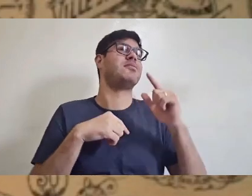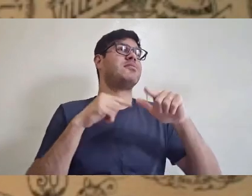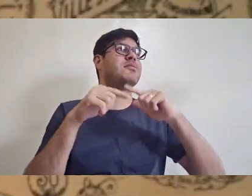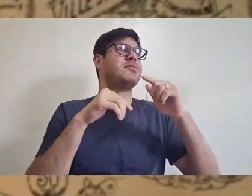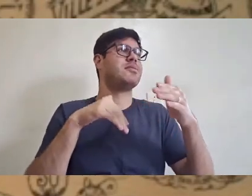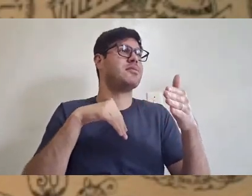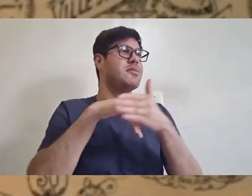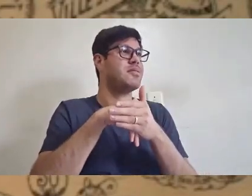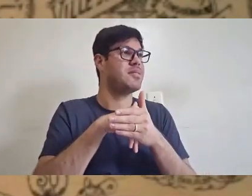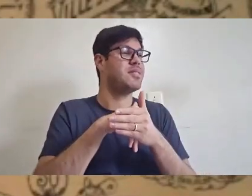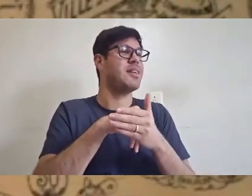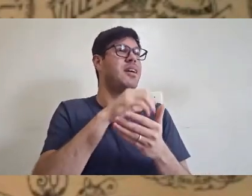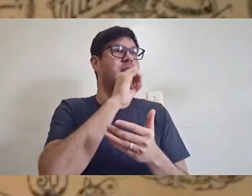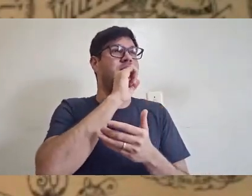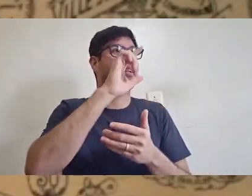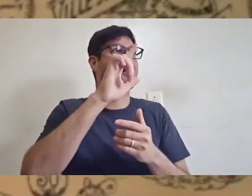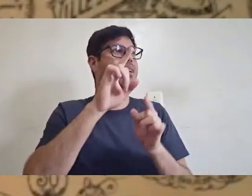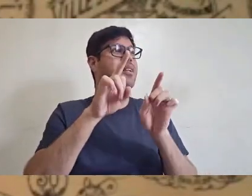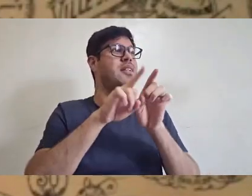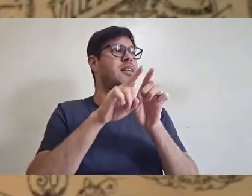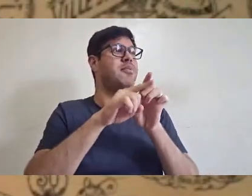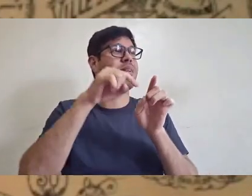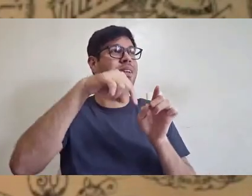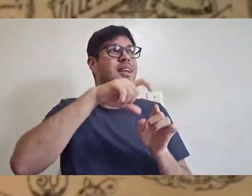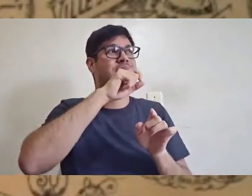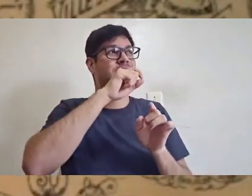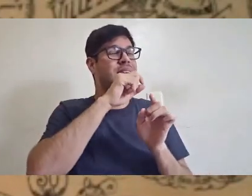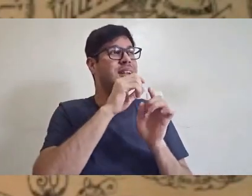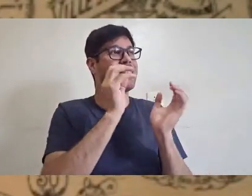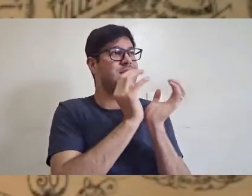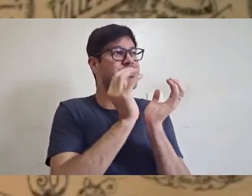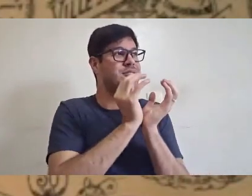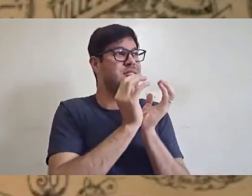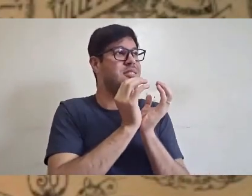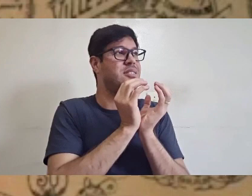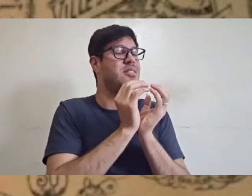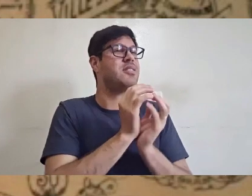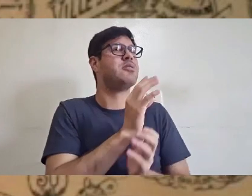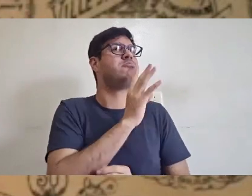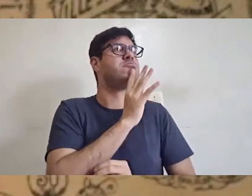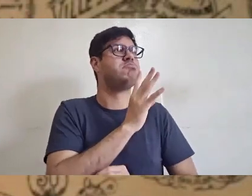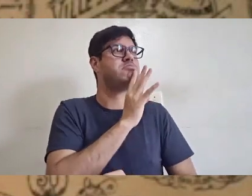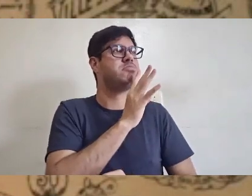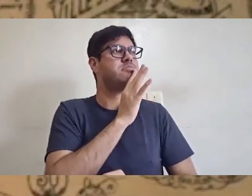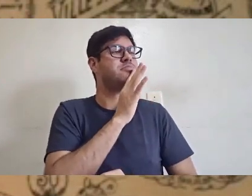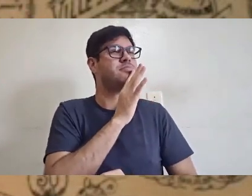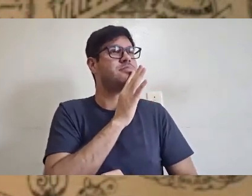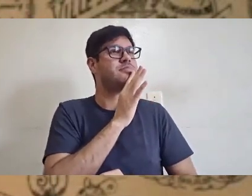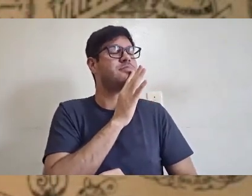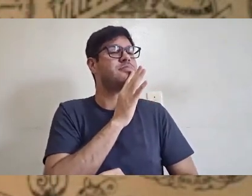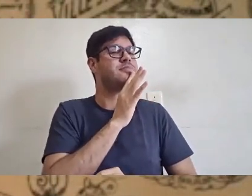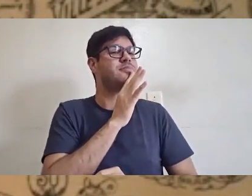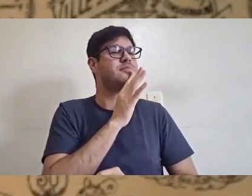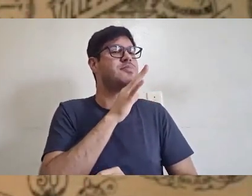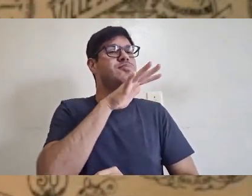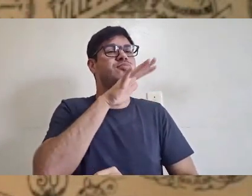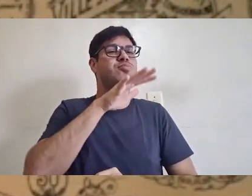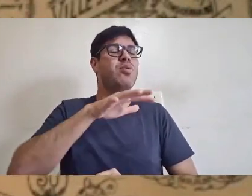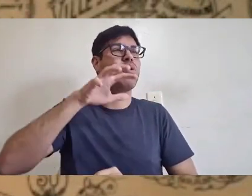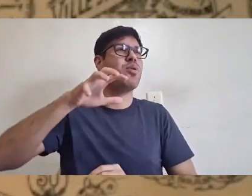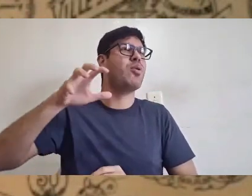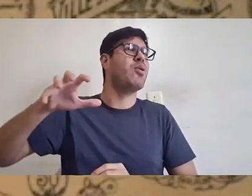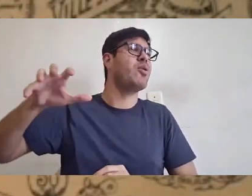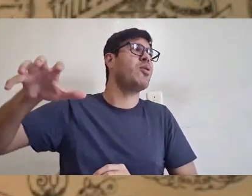Internacional de Limeira quanto a União São João, eu conheci, à exceção do Amazonas, todos os